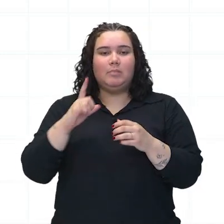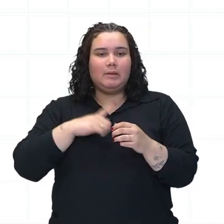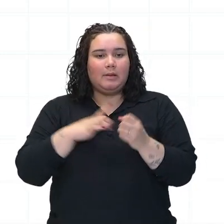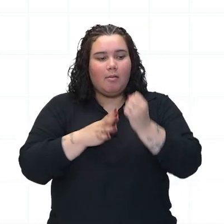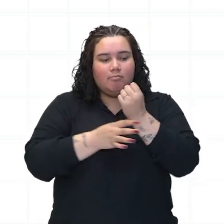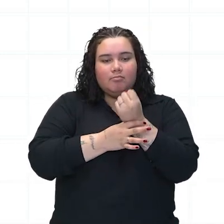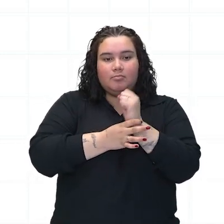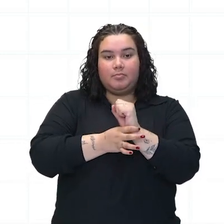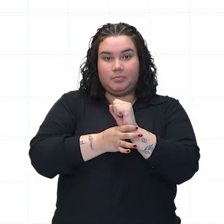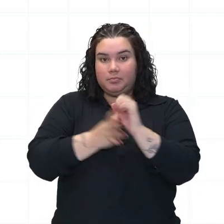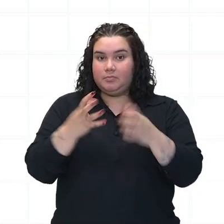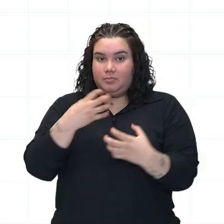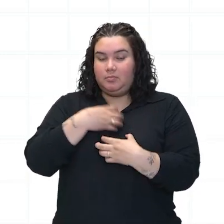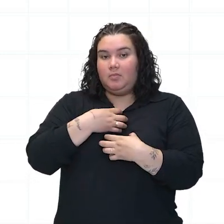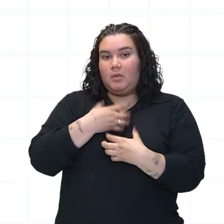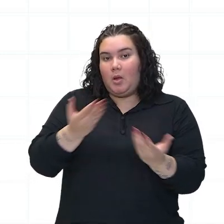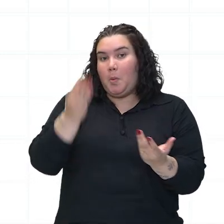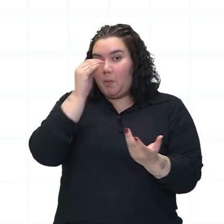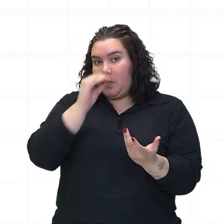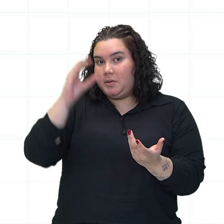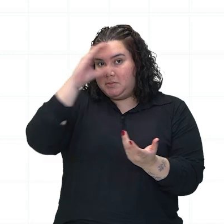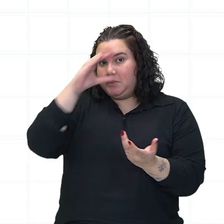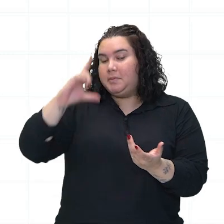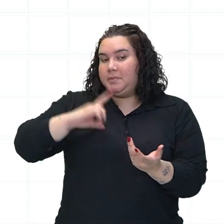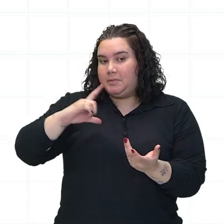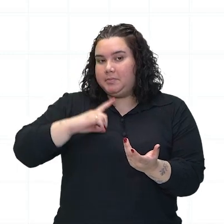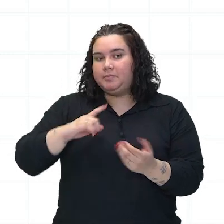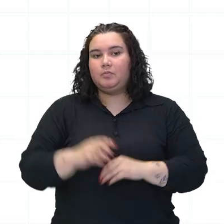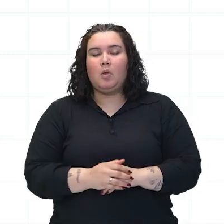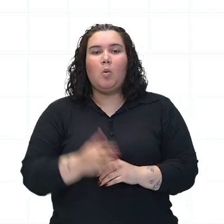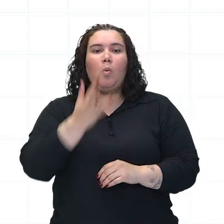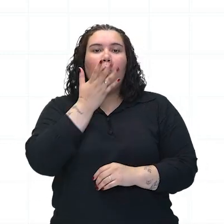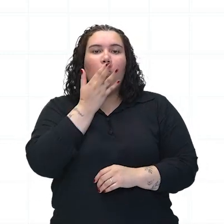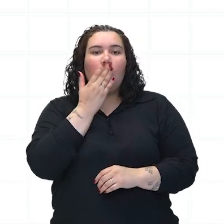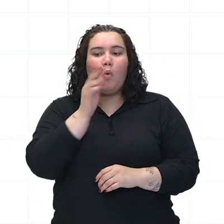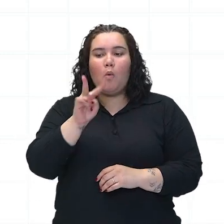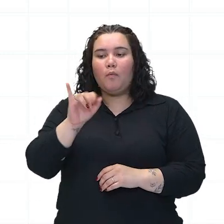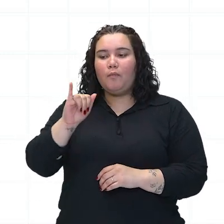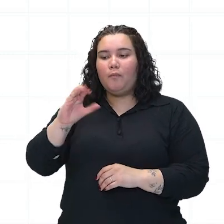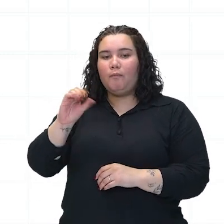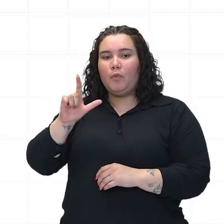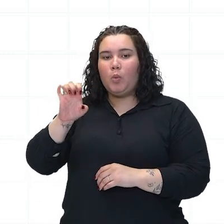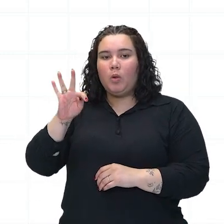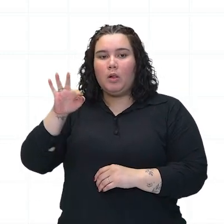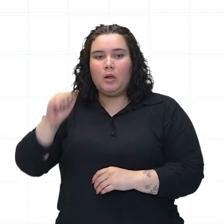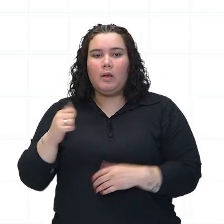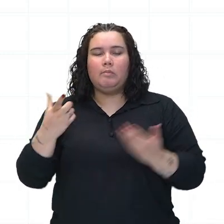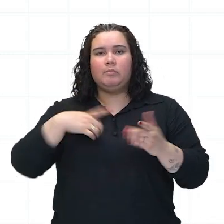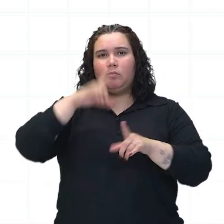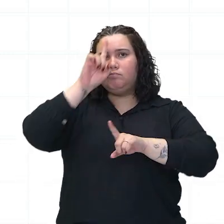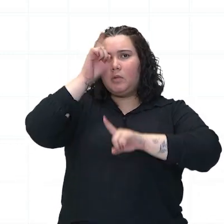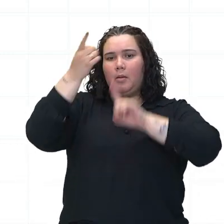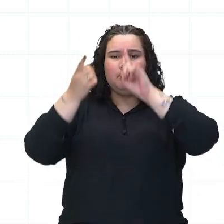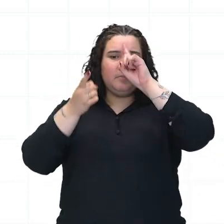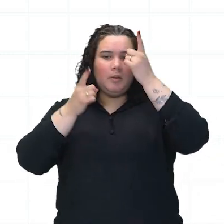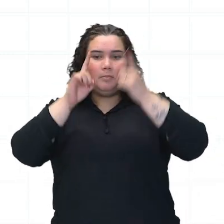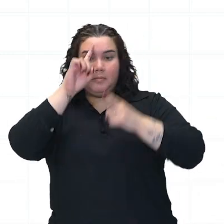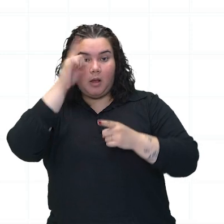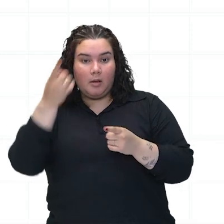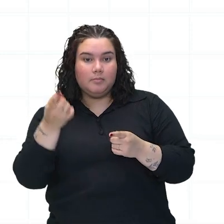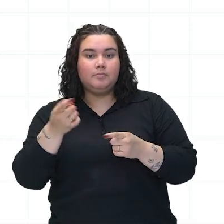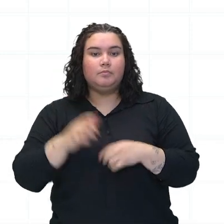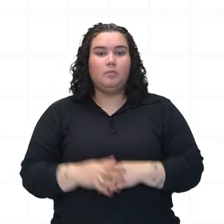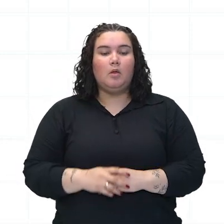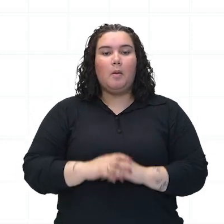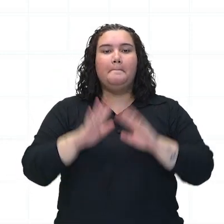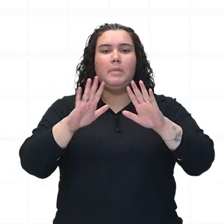da segurança. É o que o conhecimento nos traz. Violeta, vamos falar da espiritualidade, da criatividade.